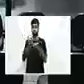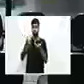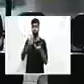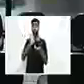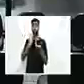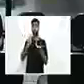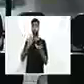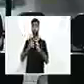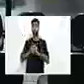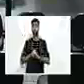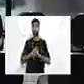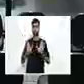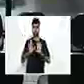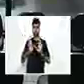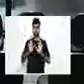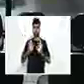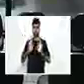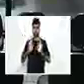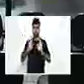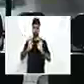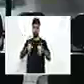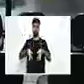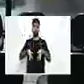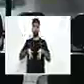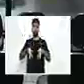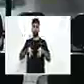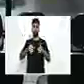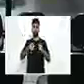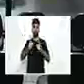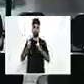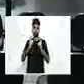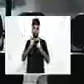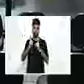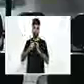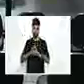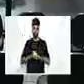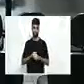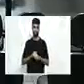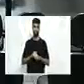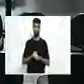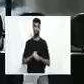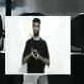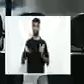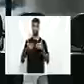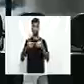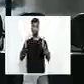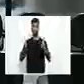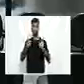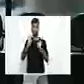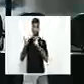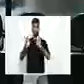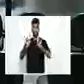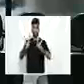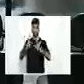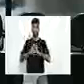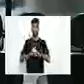inscrito não tendo mais inscrito encerra-se essa sessão e vamos para